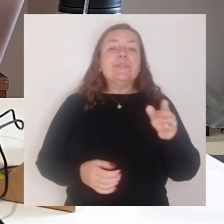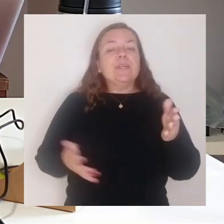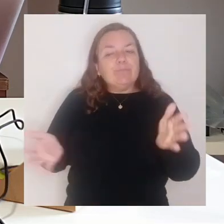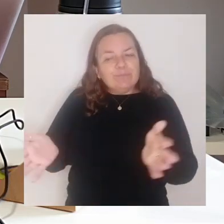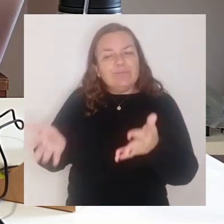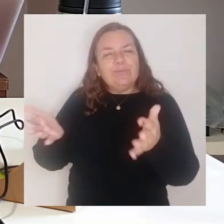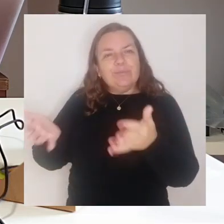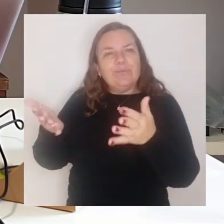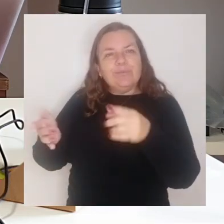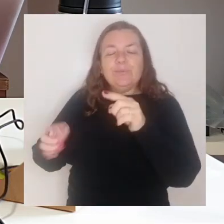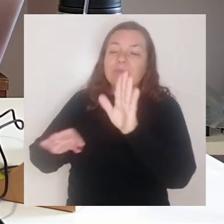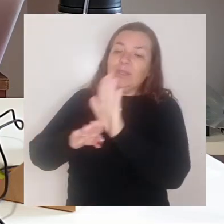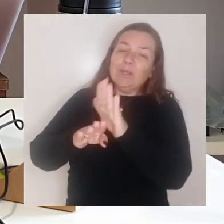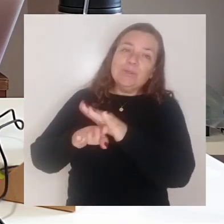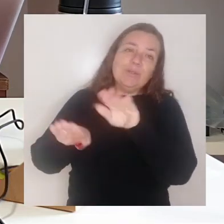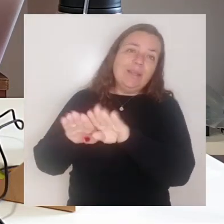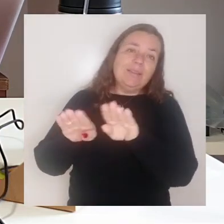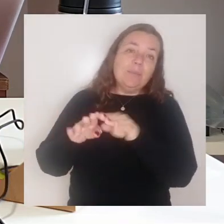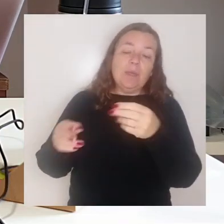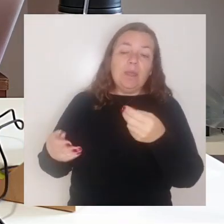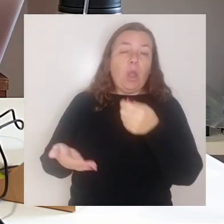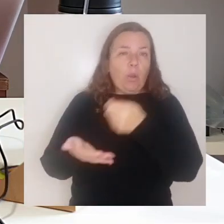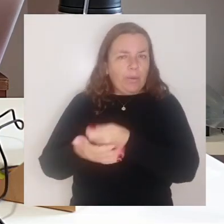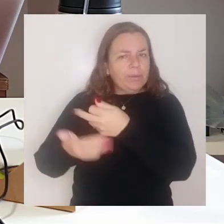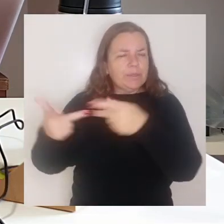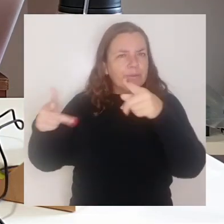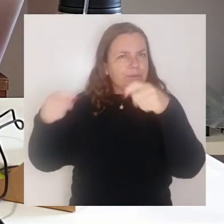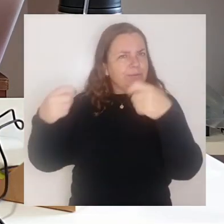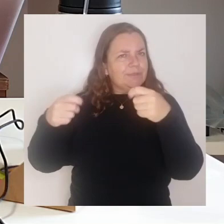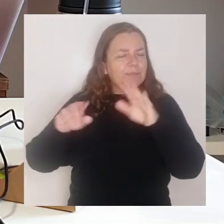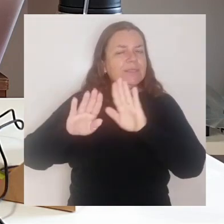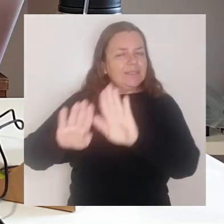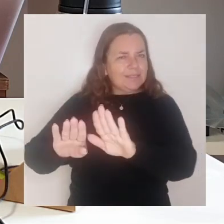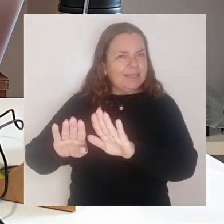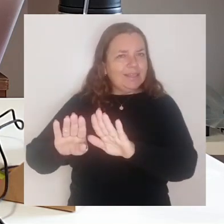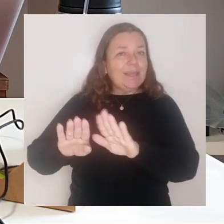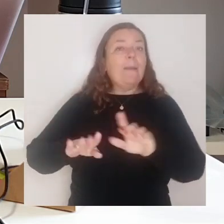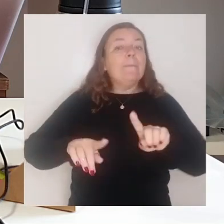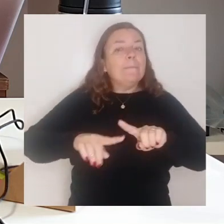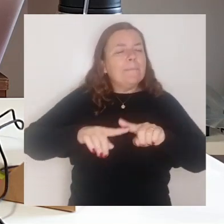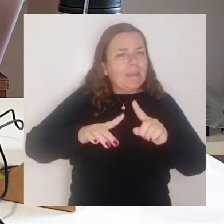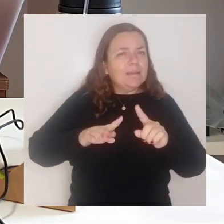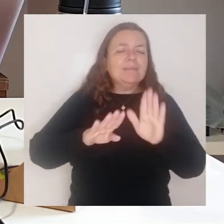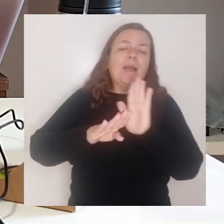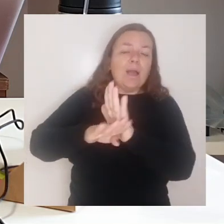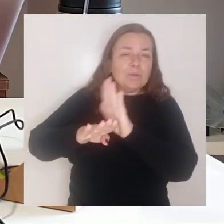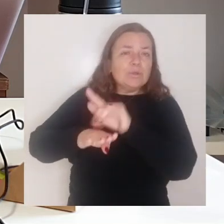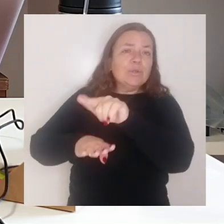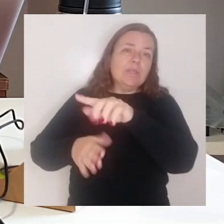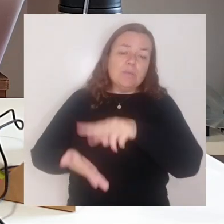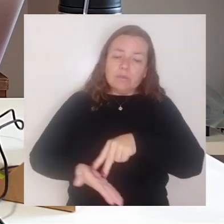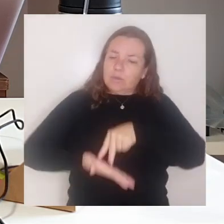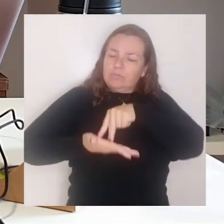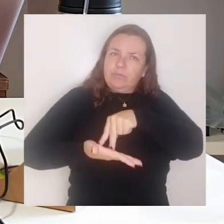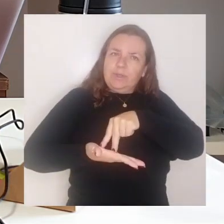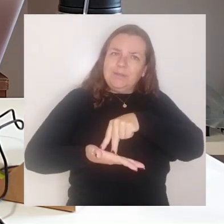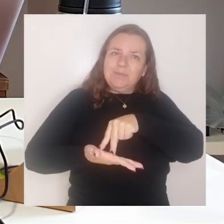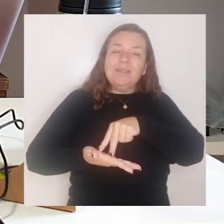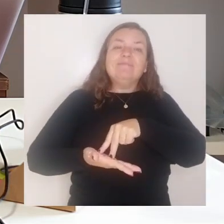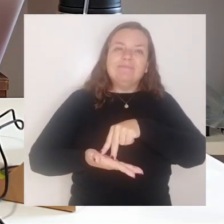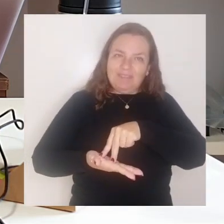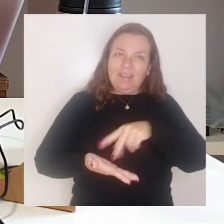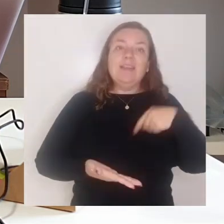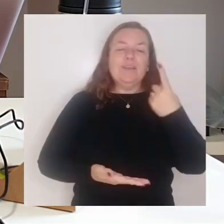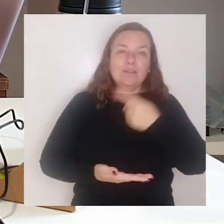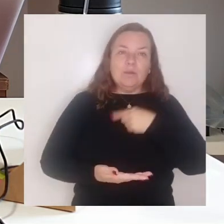com essa pessoa, sabe? Fazer sua compra ali, mesmo que não seja a compra do mês, mas ajudar essas pessoas a manterem os negócios abertos